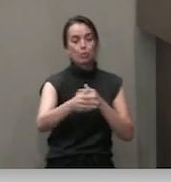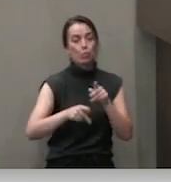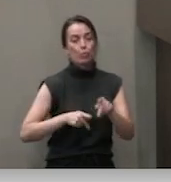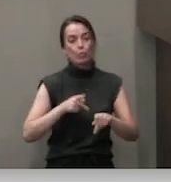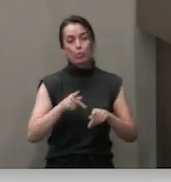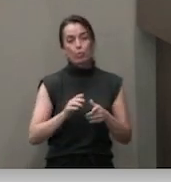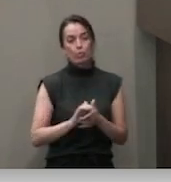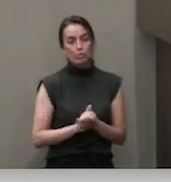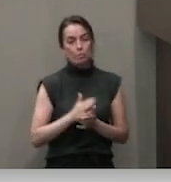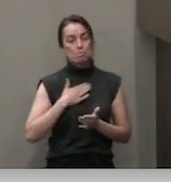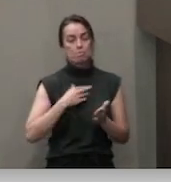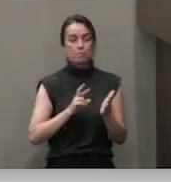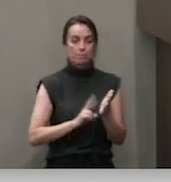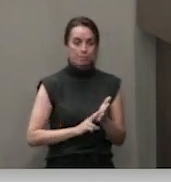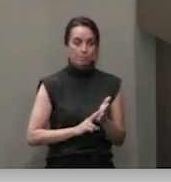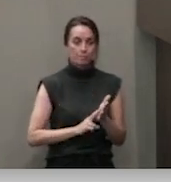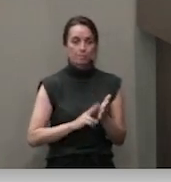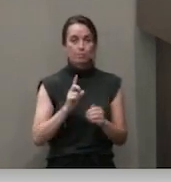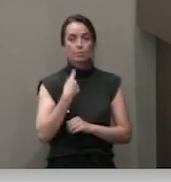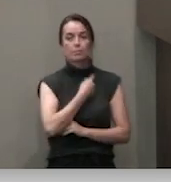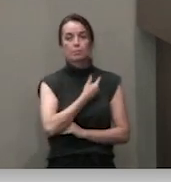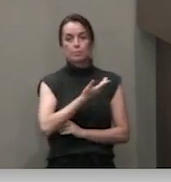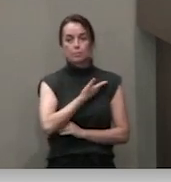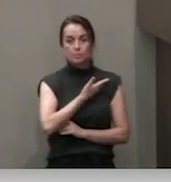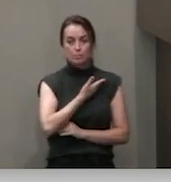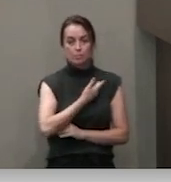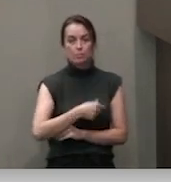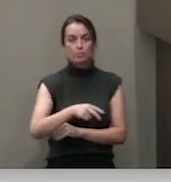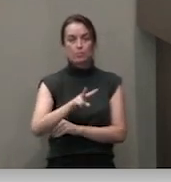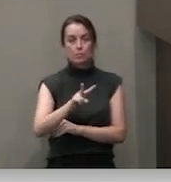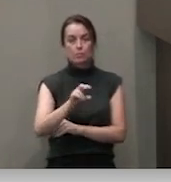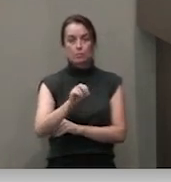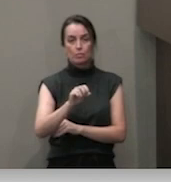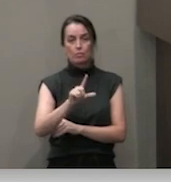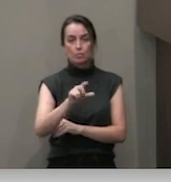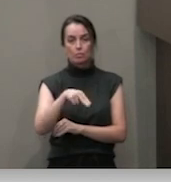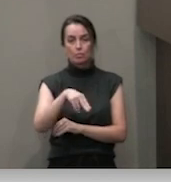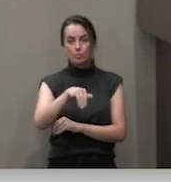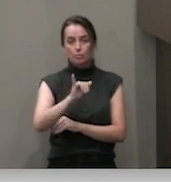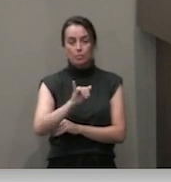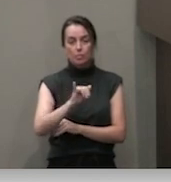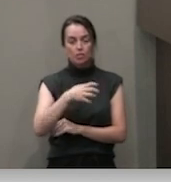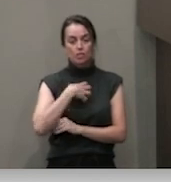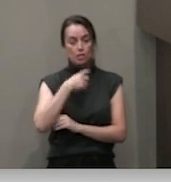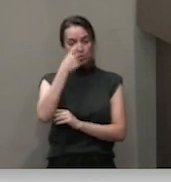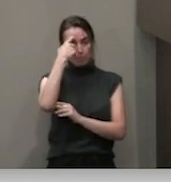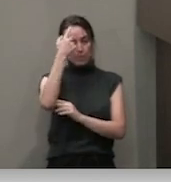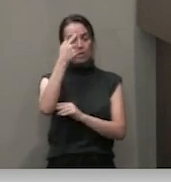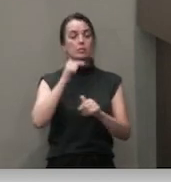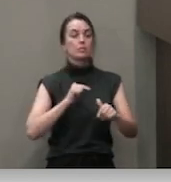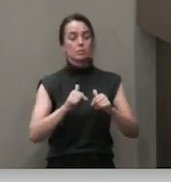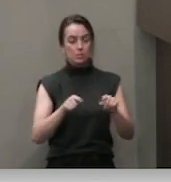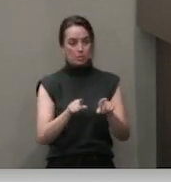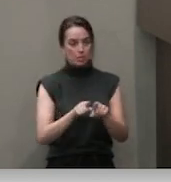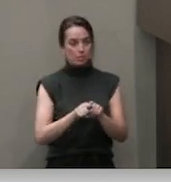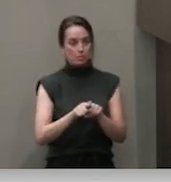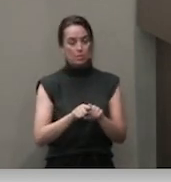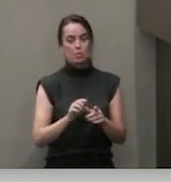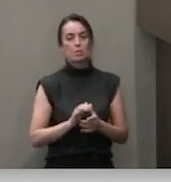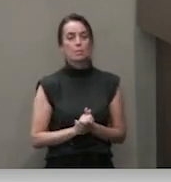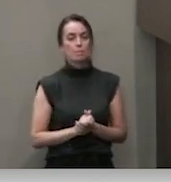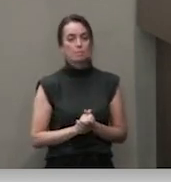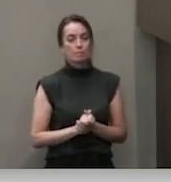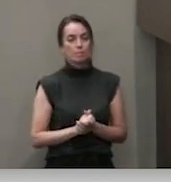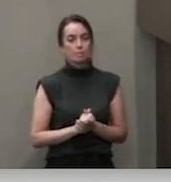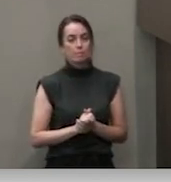esse registro aqui ao nosso amigo ali vlei é assim que pensamos e assim que trabalhamos e jamais vamos assim